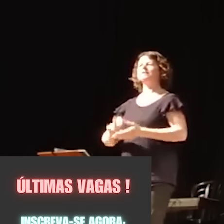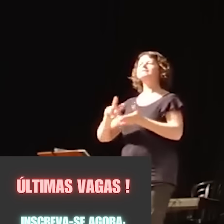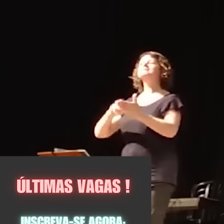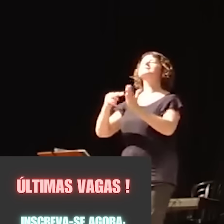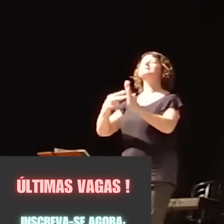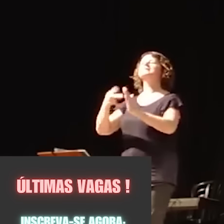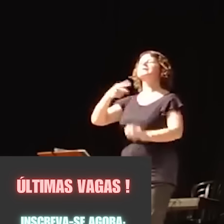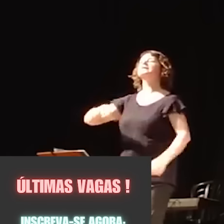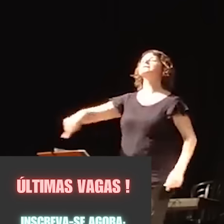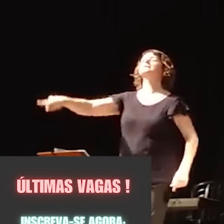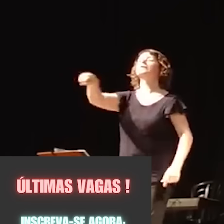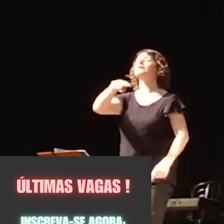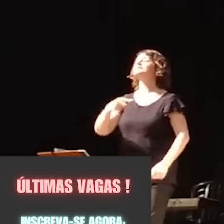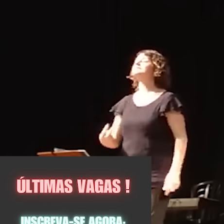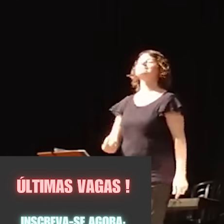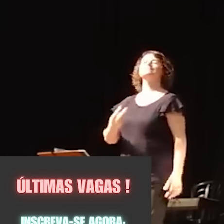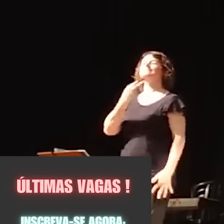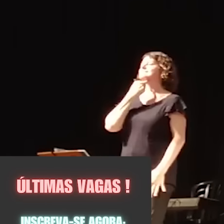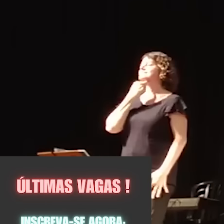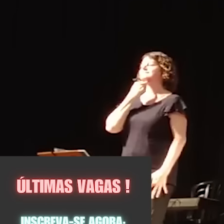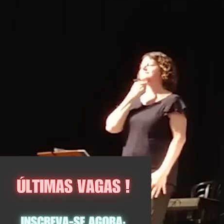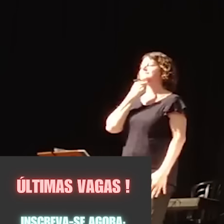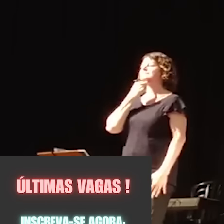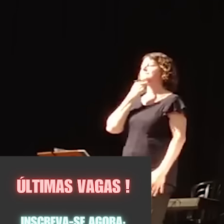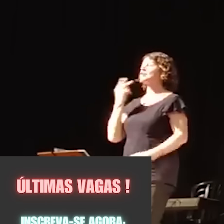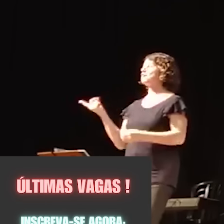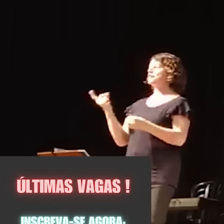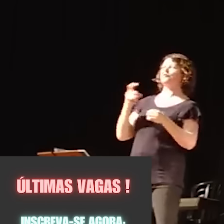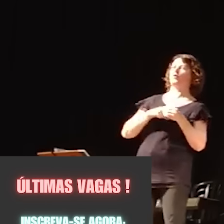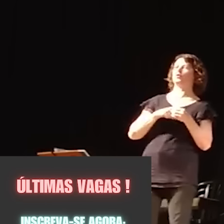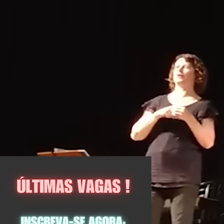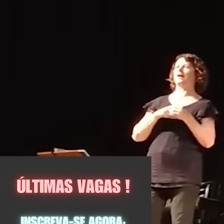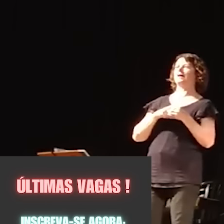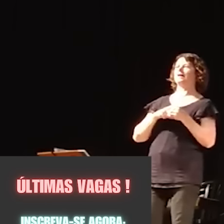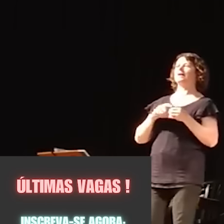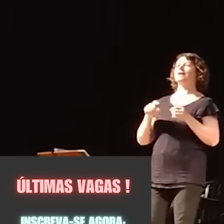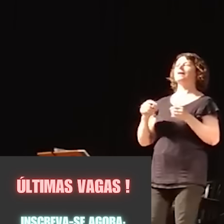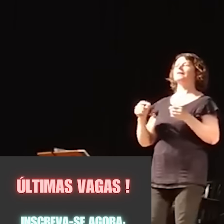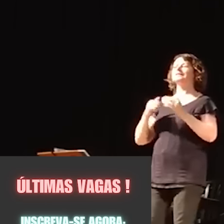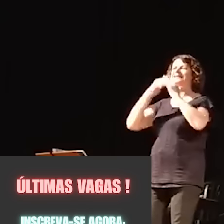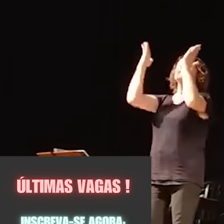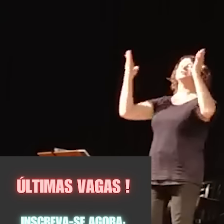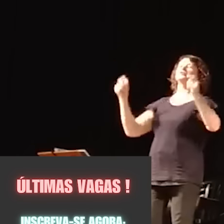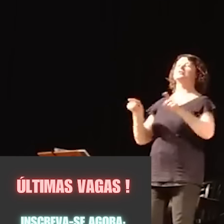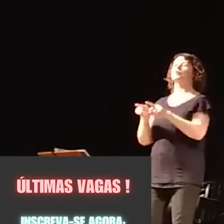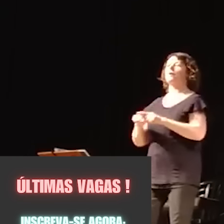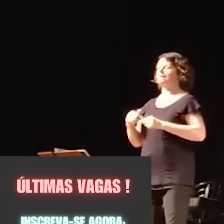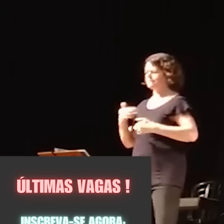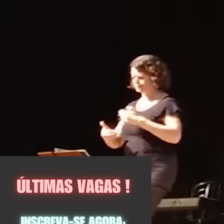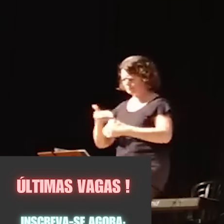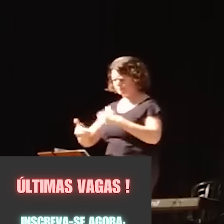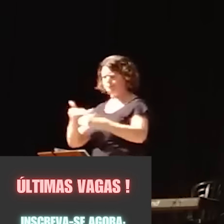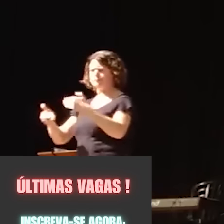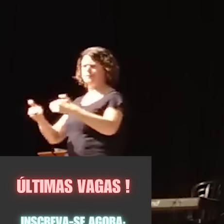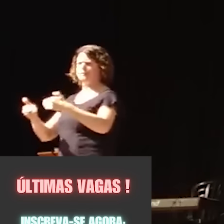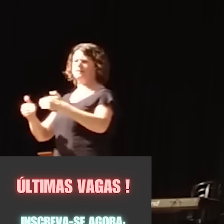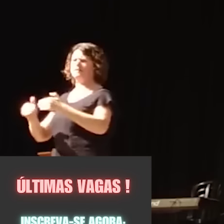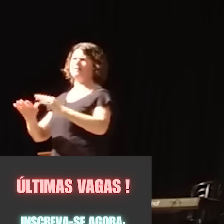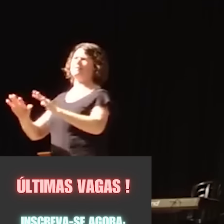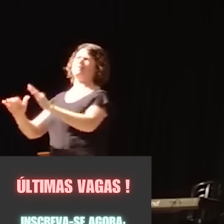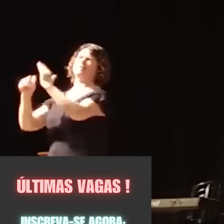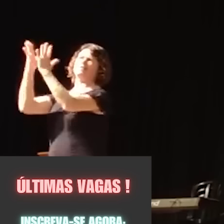permissão para desistir eu e você não estamos autorizados